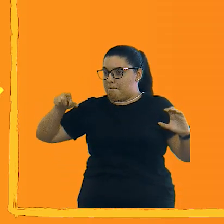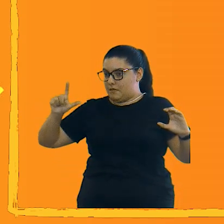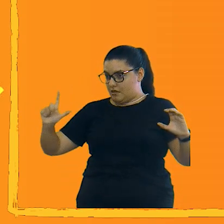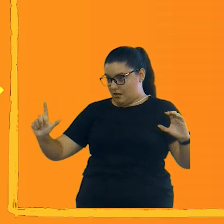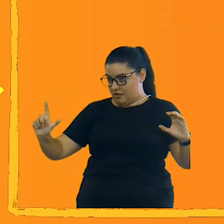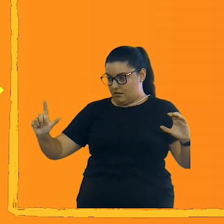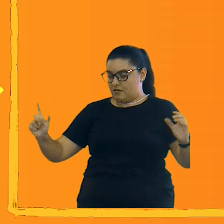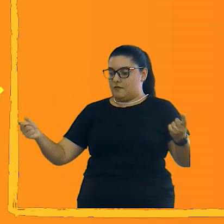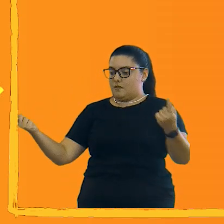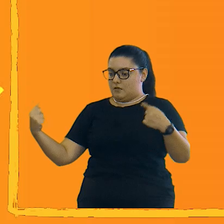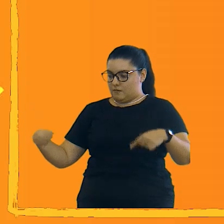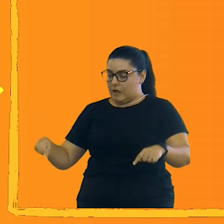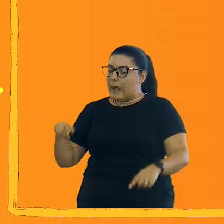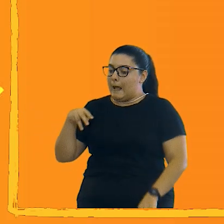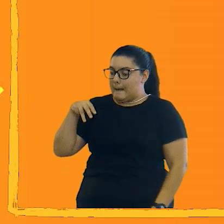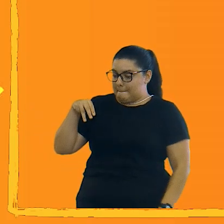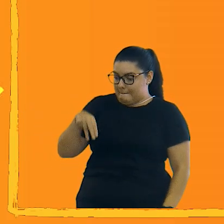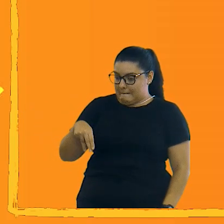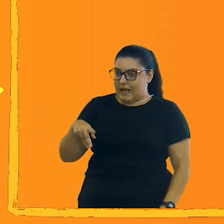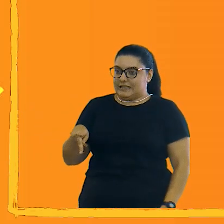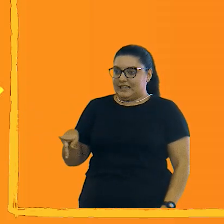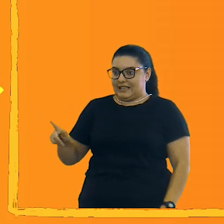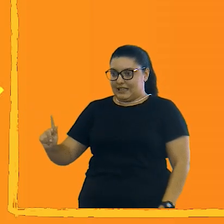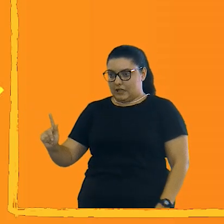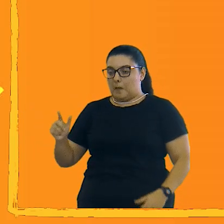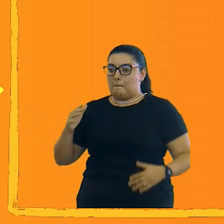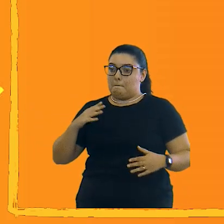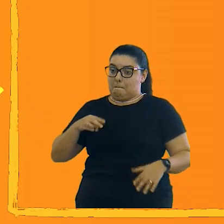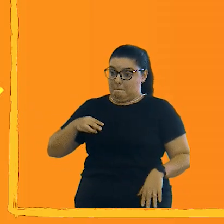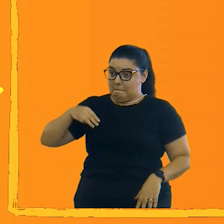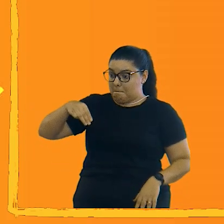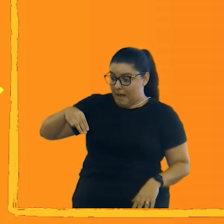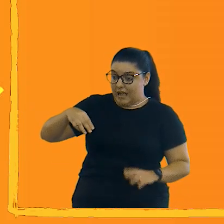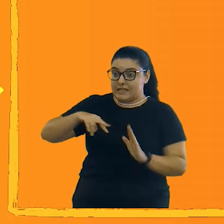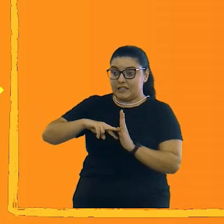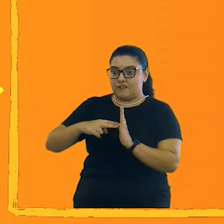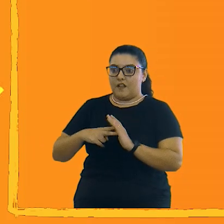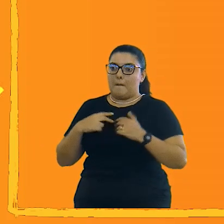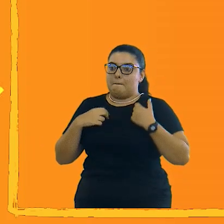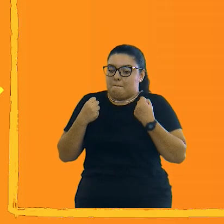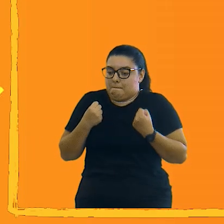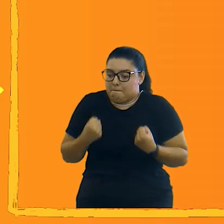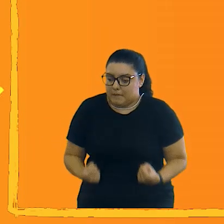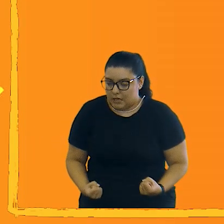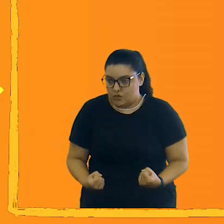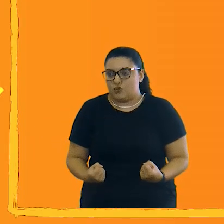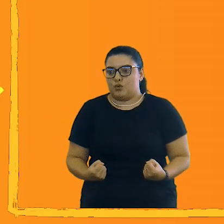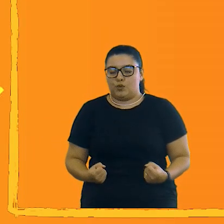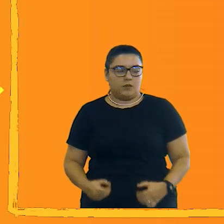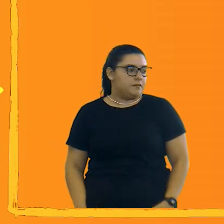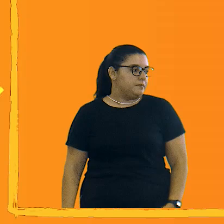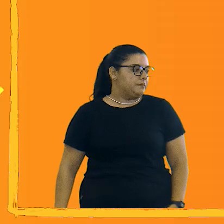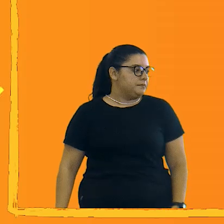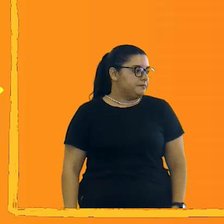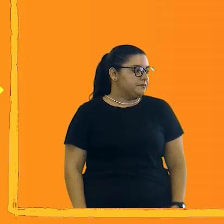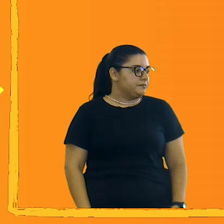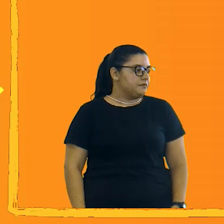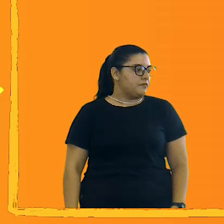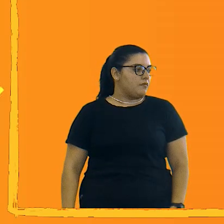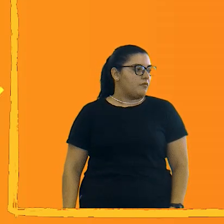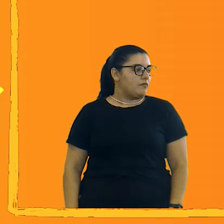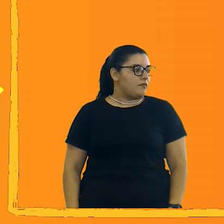minuto e a massa do atleta em quilogramas pessoal aí a gente vai ter assim ó Isso significa